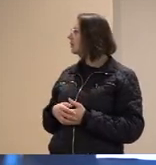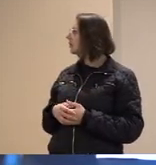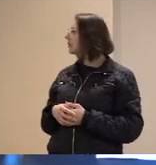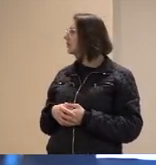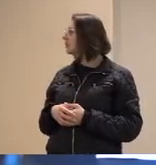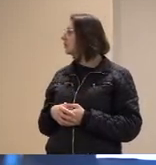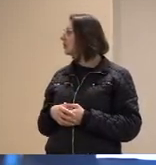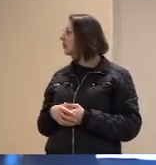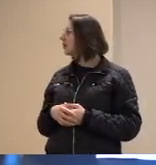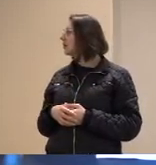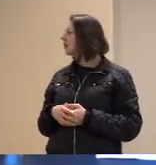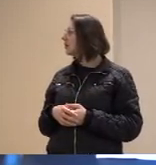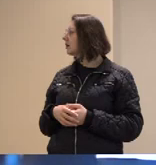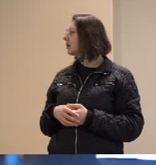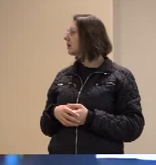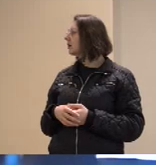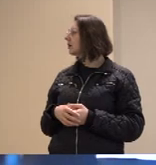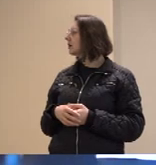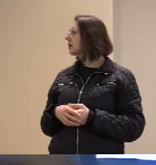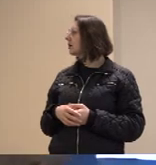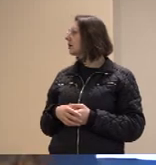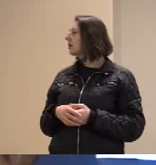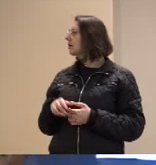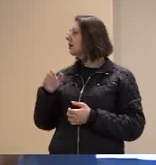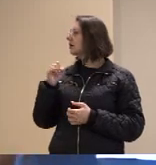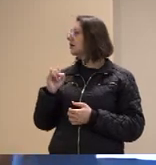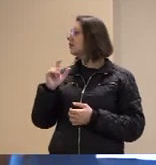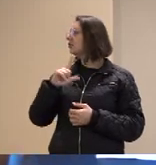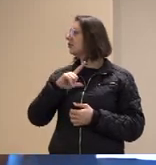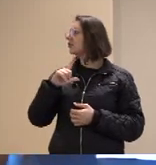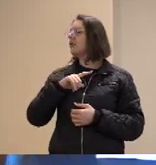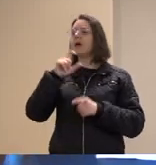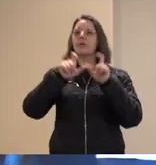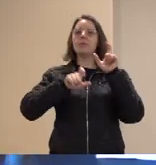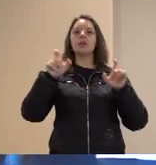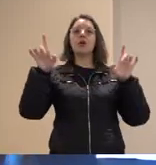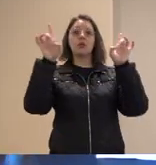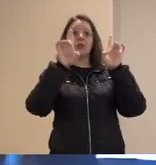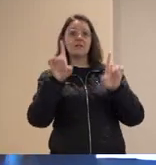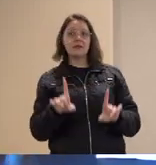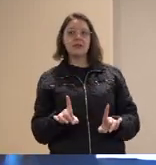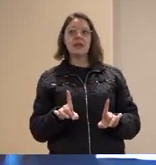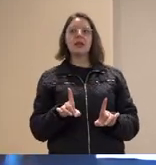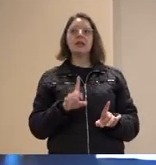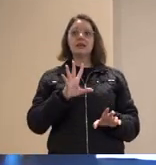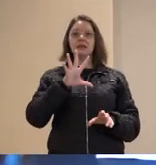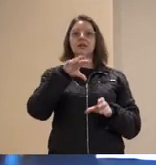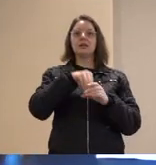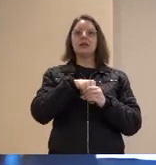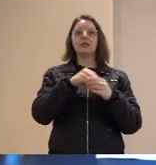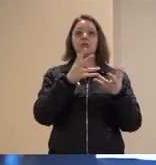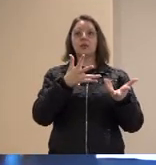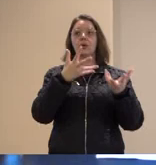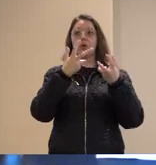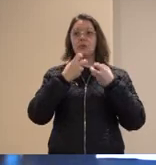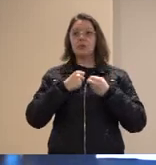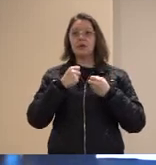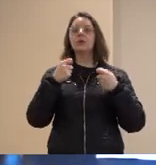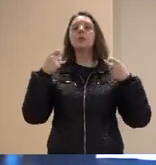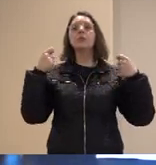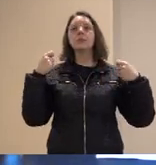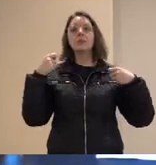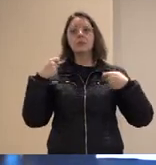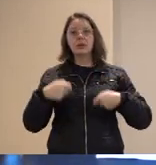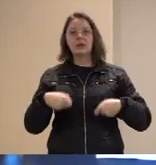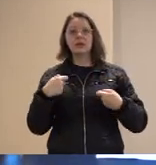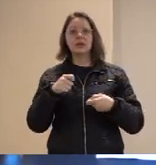É a rapidez, né, gente? Se tiver pessoa com deficiência, que seja... Muito obrigada. Que seja